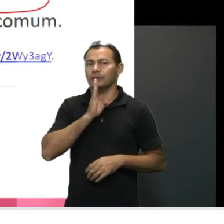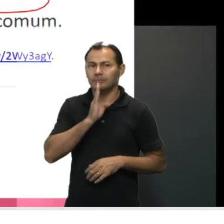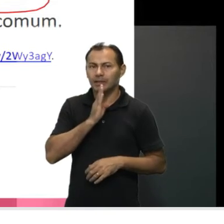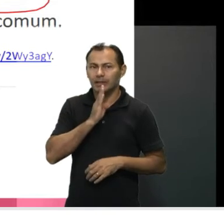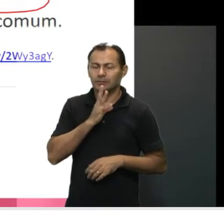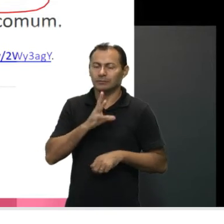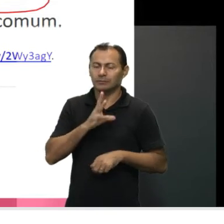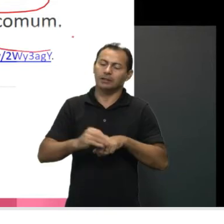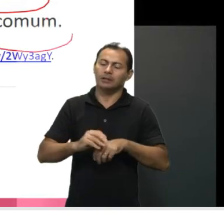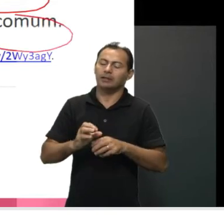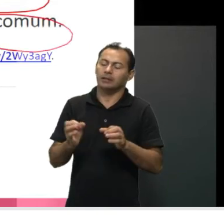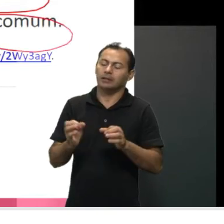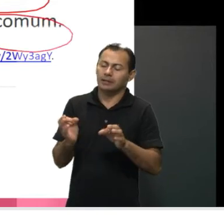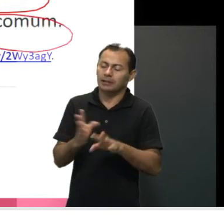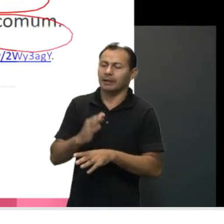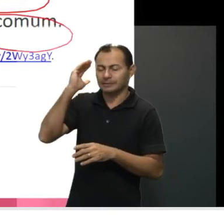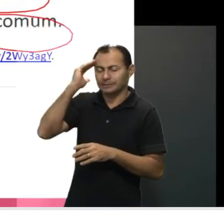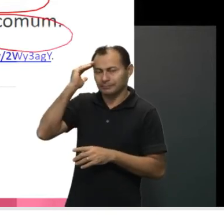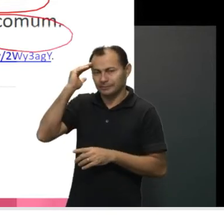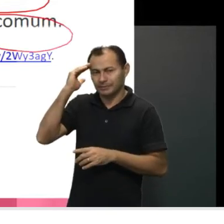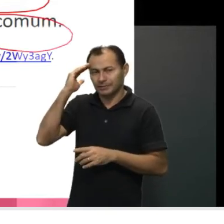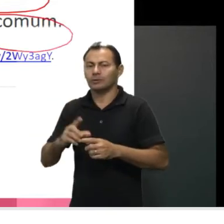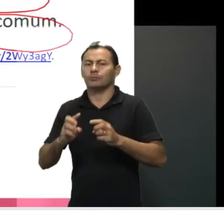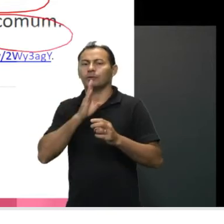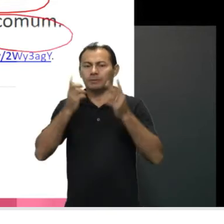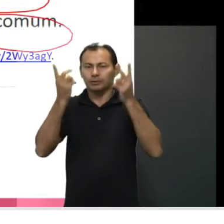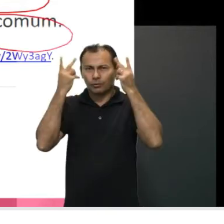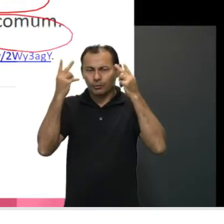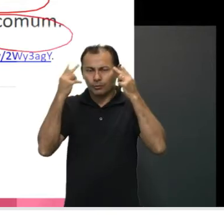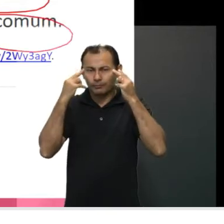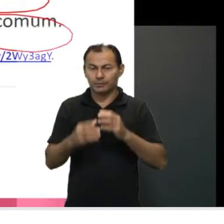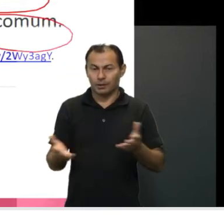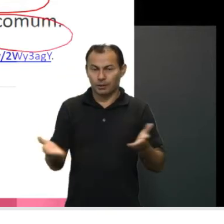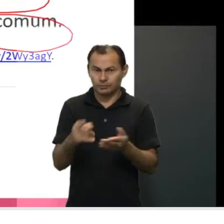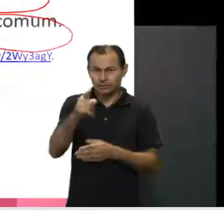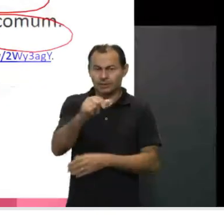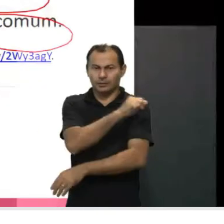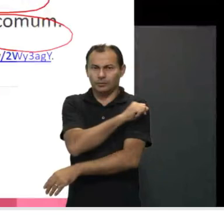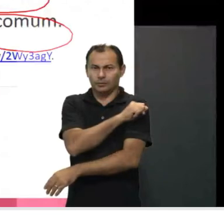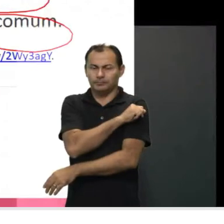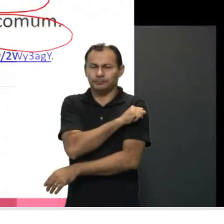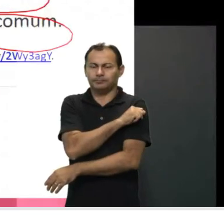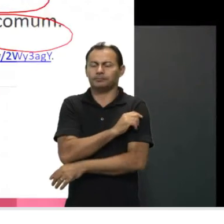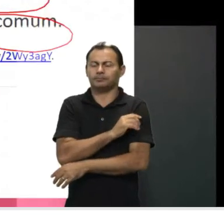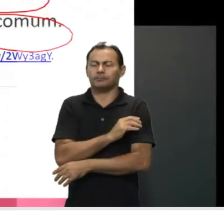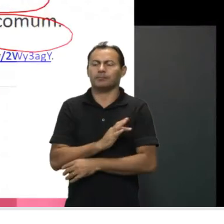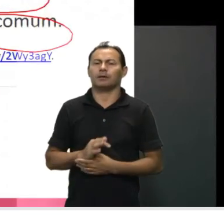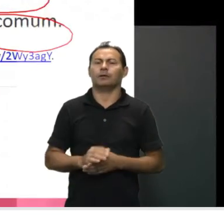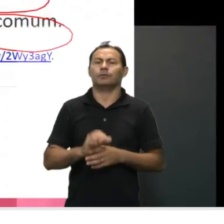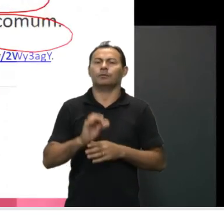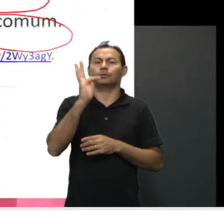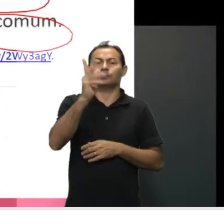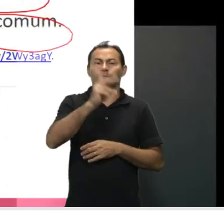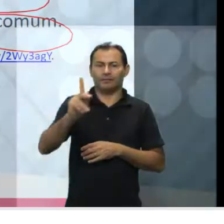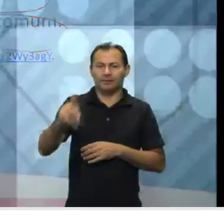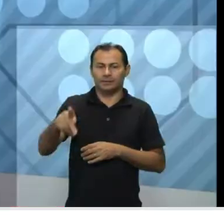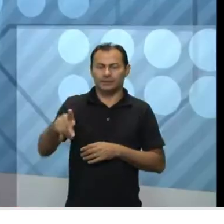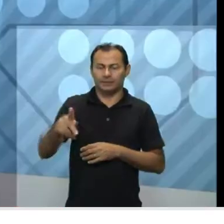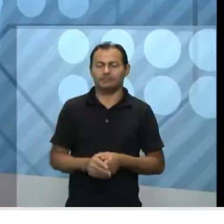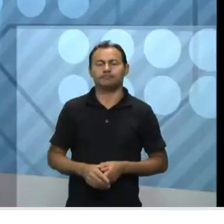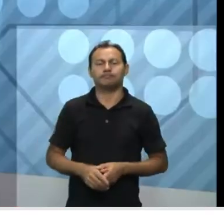Então, hoje, você, aluno, futuro educador, é necessário que você tenha conhecimento.